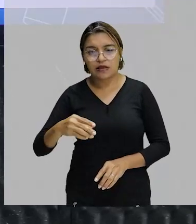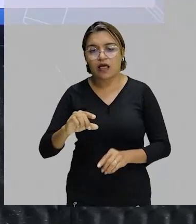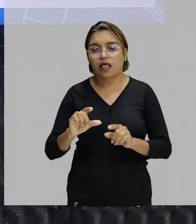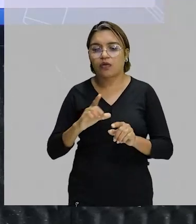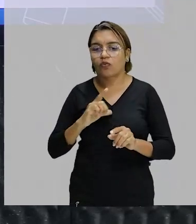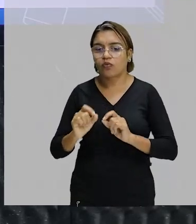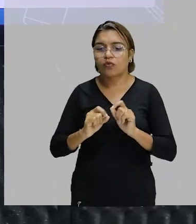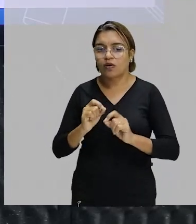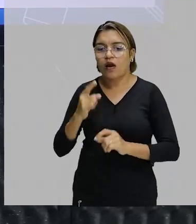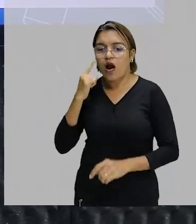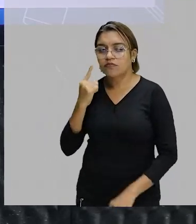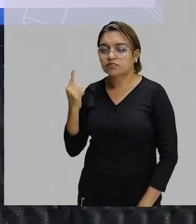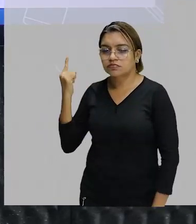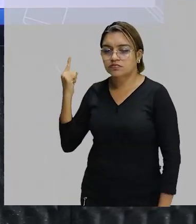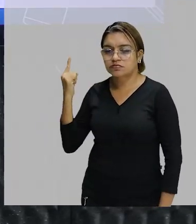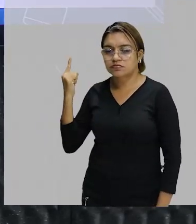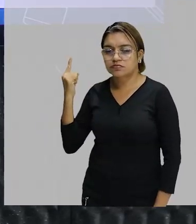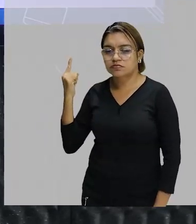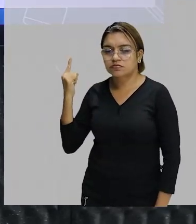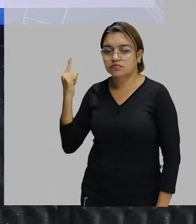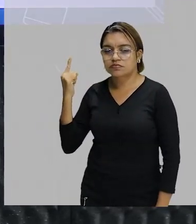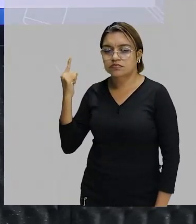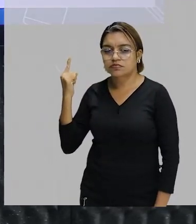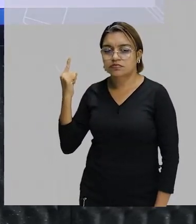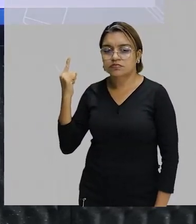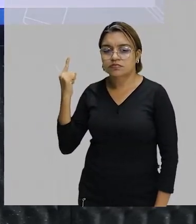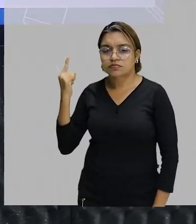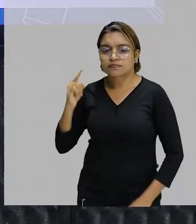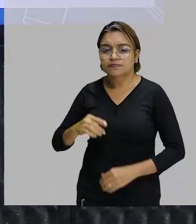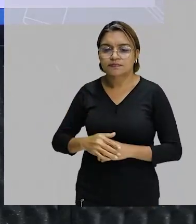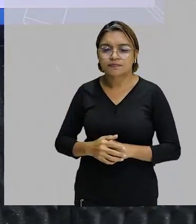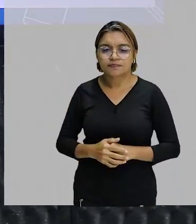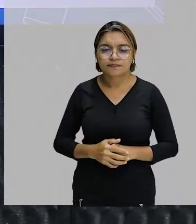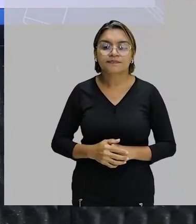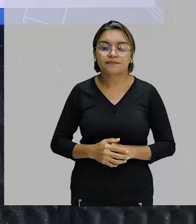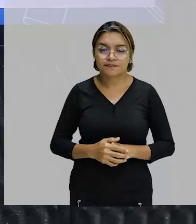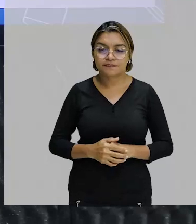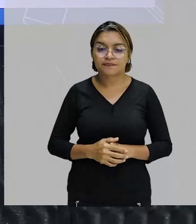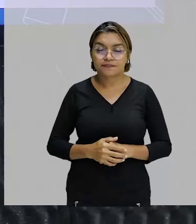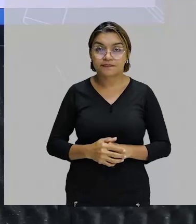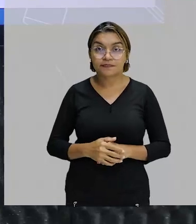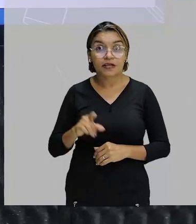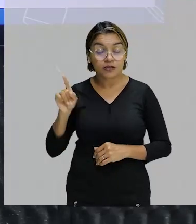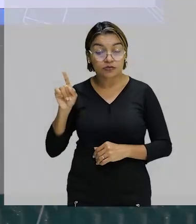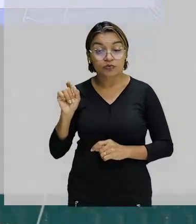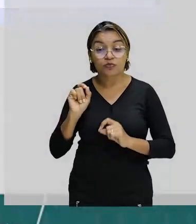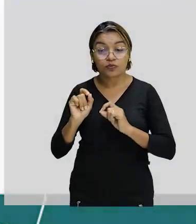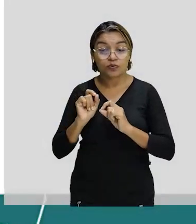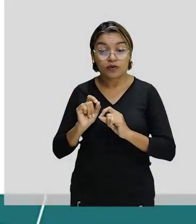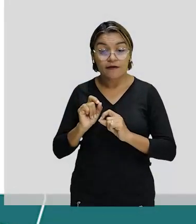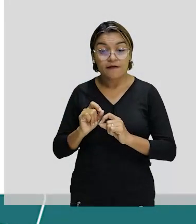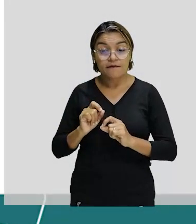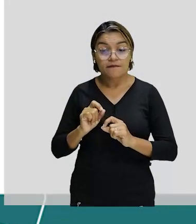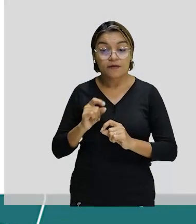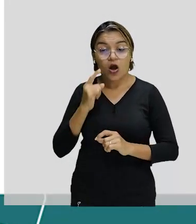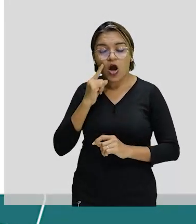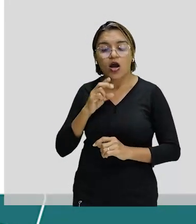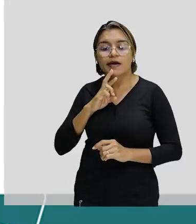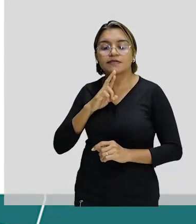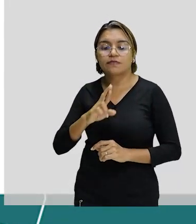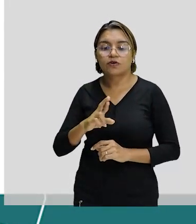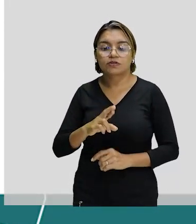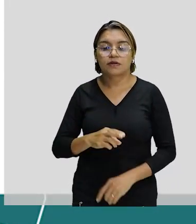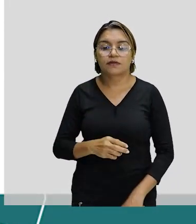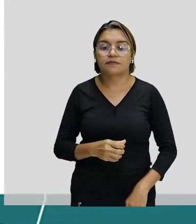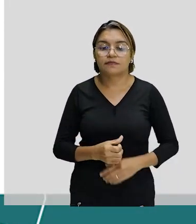dá para dividir pelo 2. O 242 dividido pelo 2 dá 121. E isso vezes o 53 tem como resposta